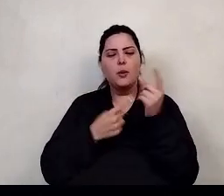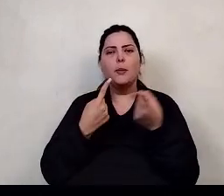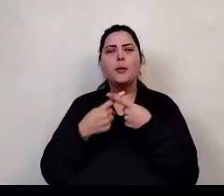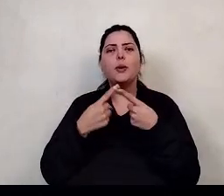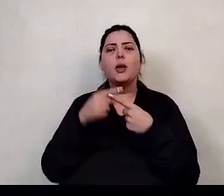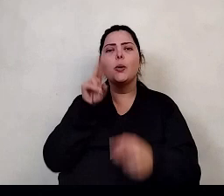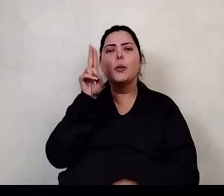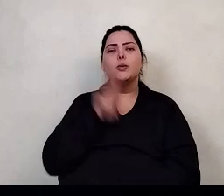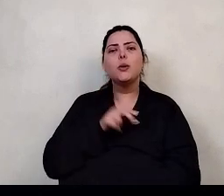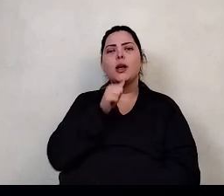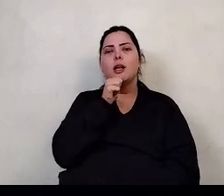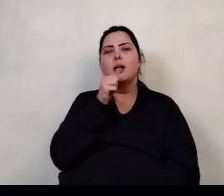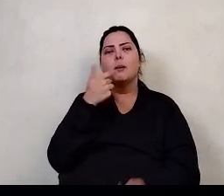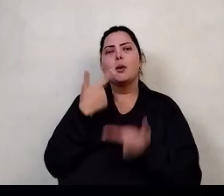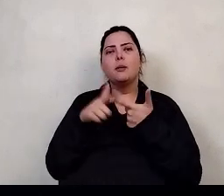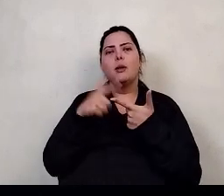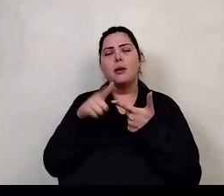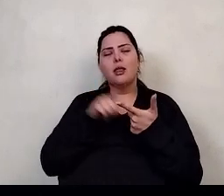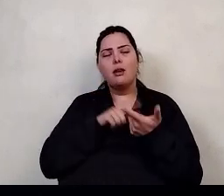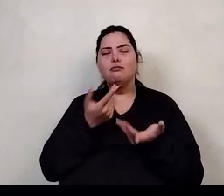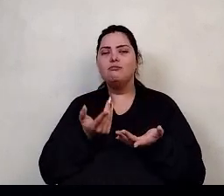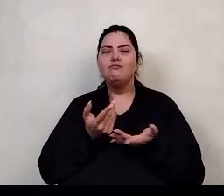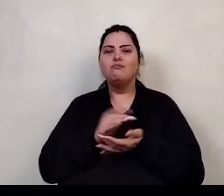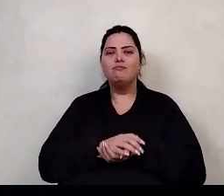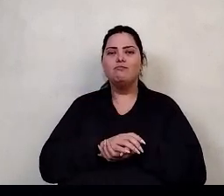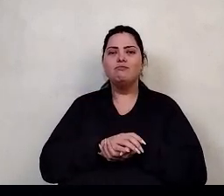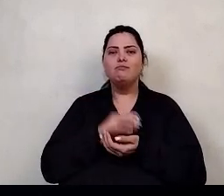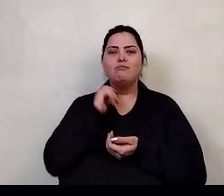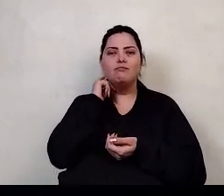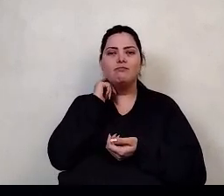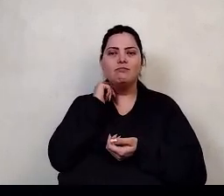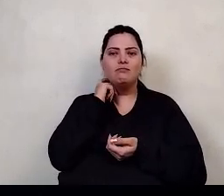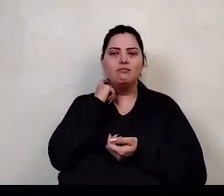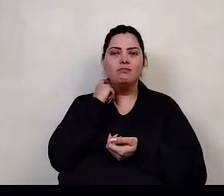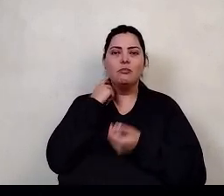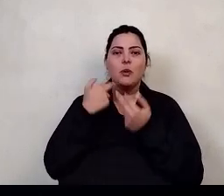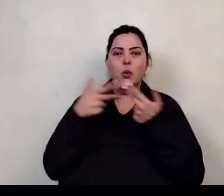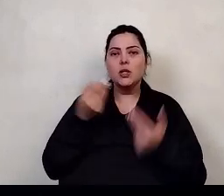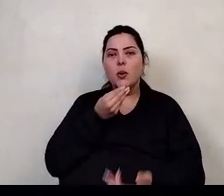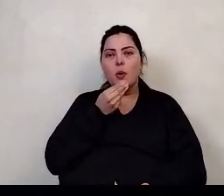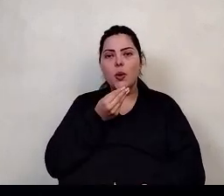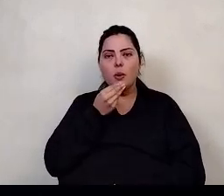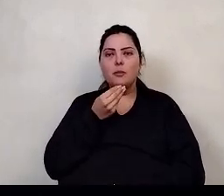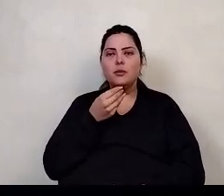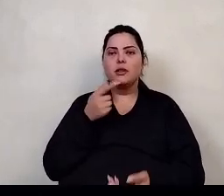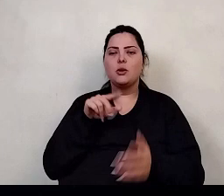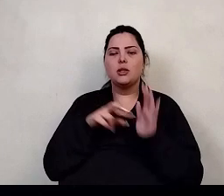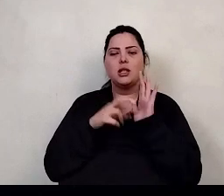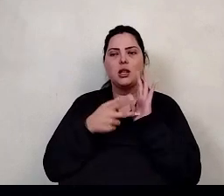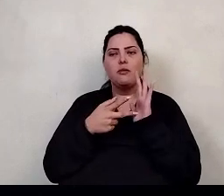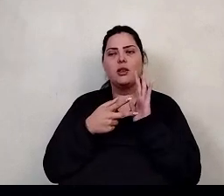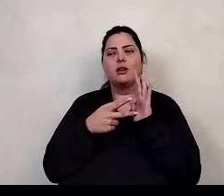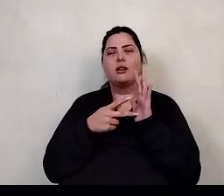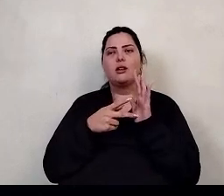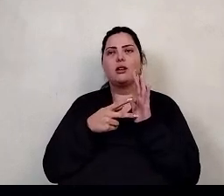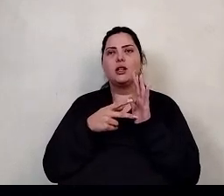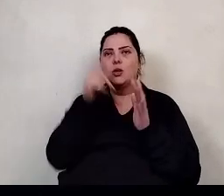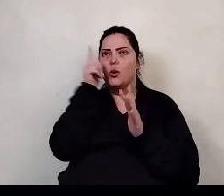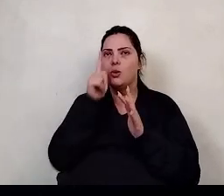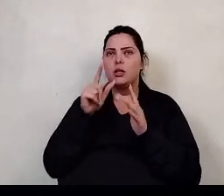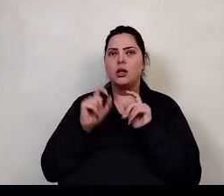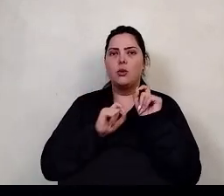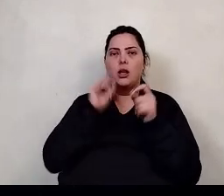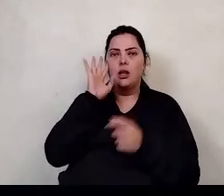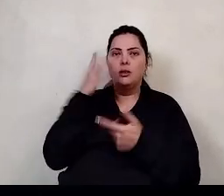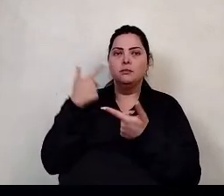ainda têm problemas ao utilizar o software? Então, o fato de algo ser muito óbvio não faz com que a gente acabe conseguindo resolver esse